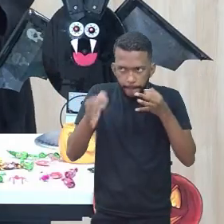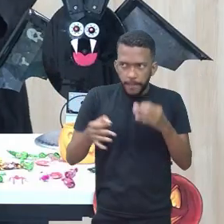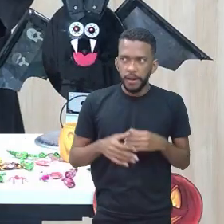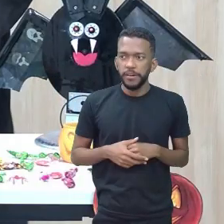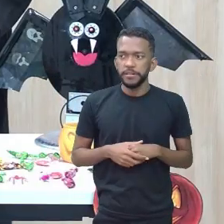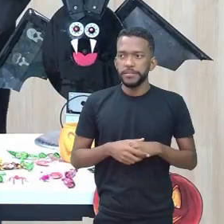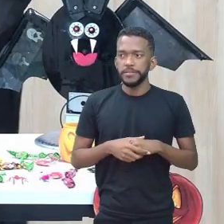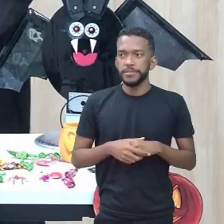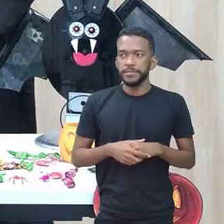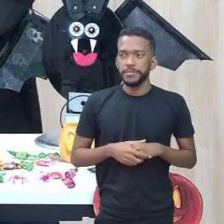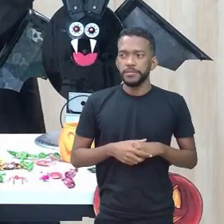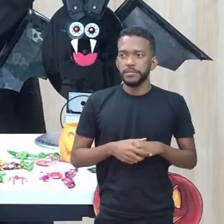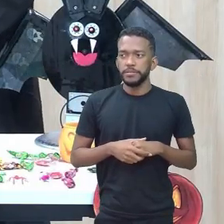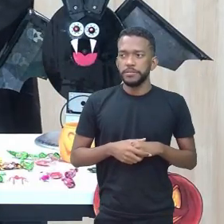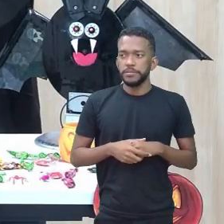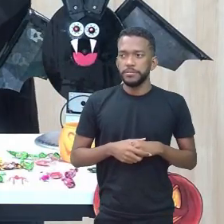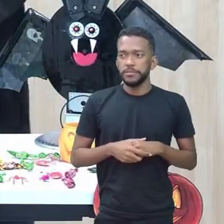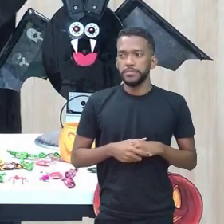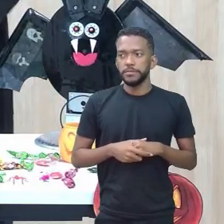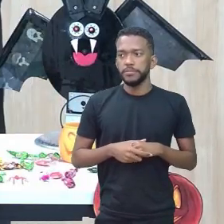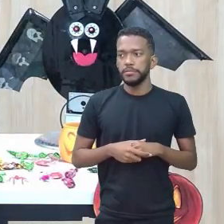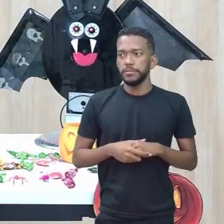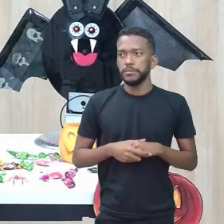um morcegão aqui